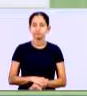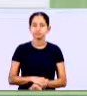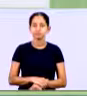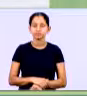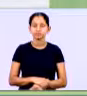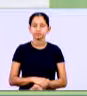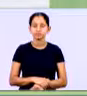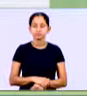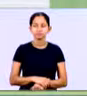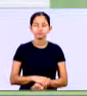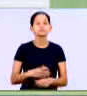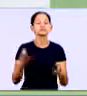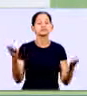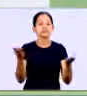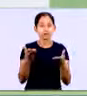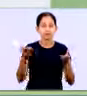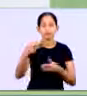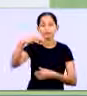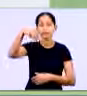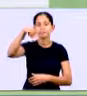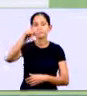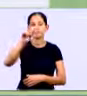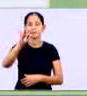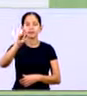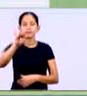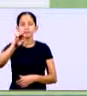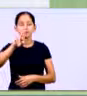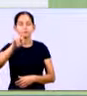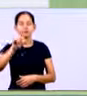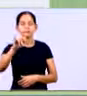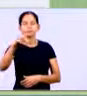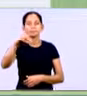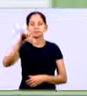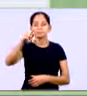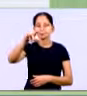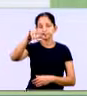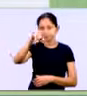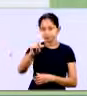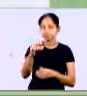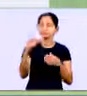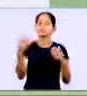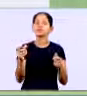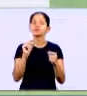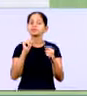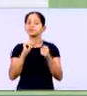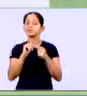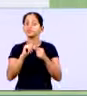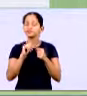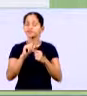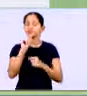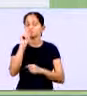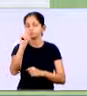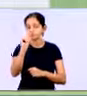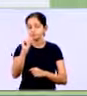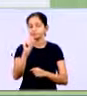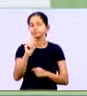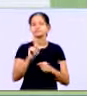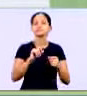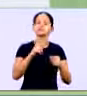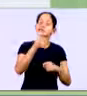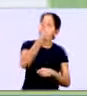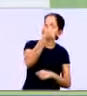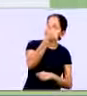de orçamento de matéria-prima, eu vou ter uma produção exigida em caixas, que seria a produção que espera-se ter 14